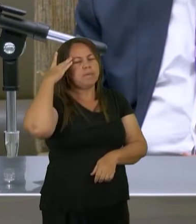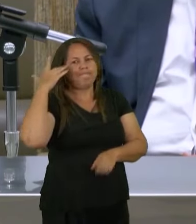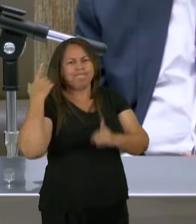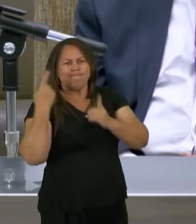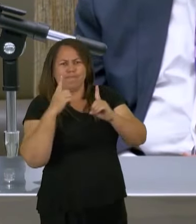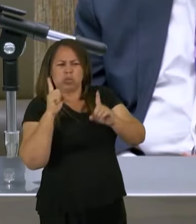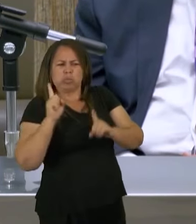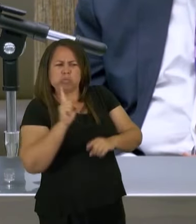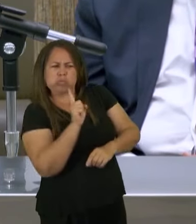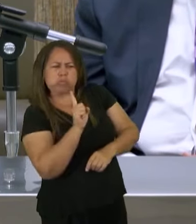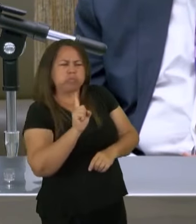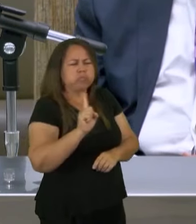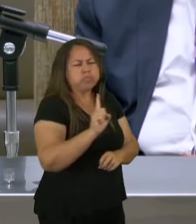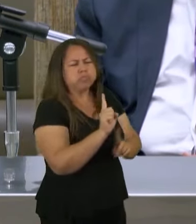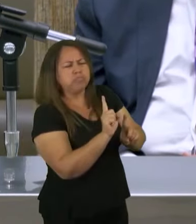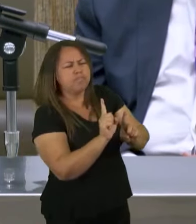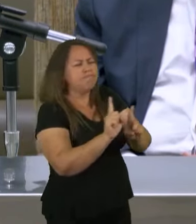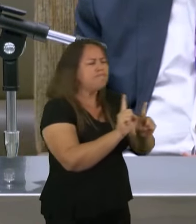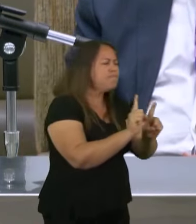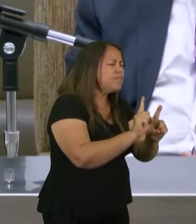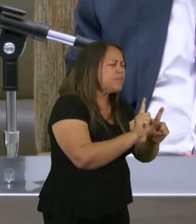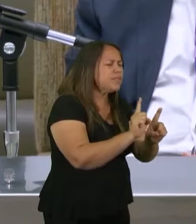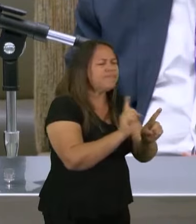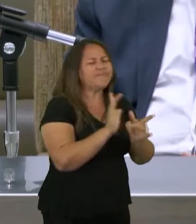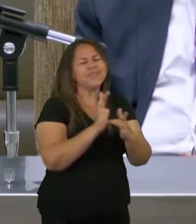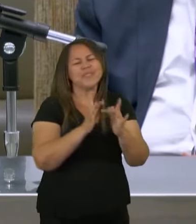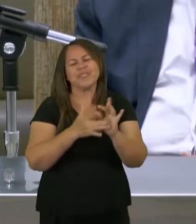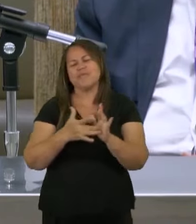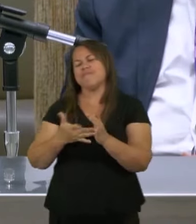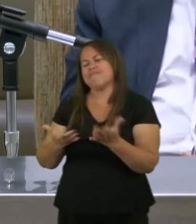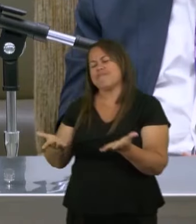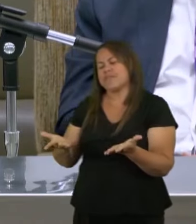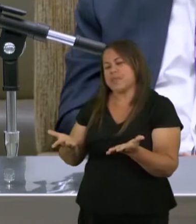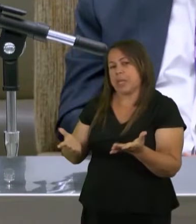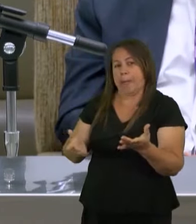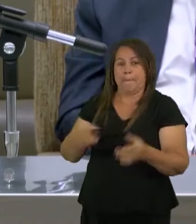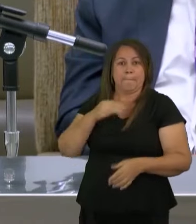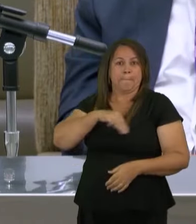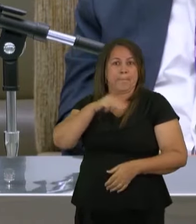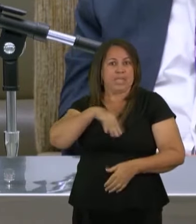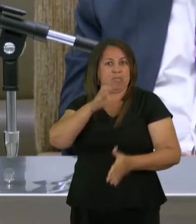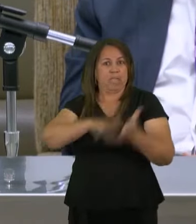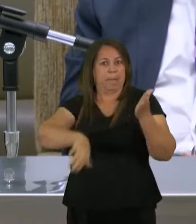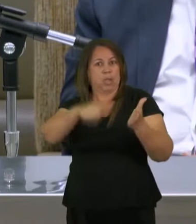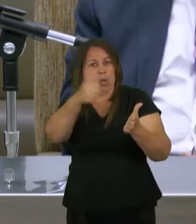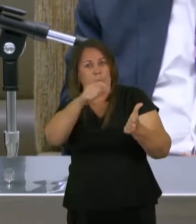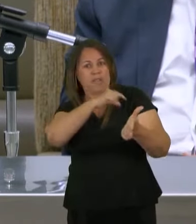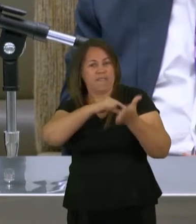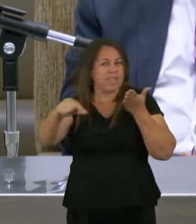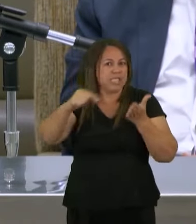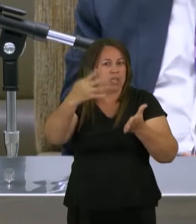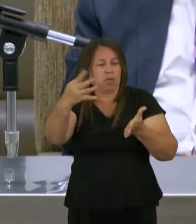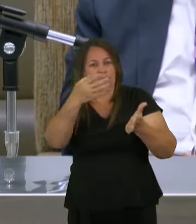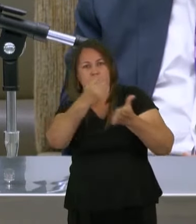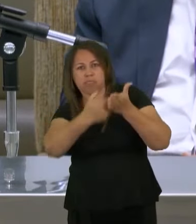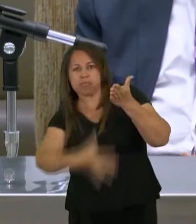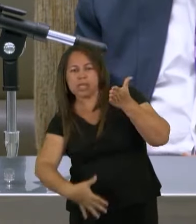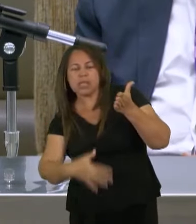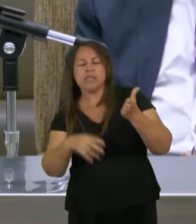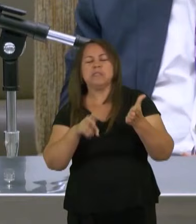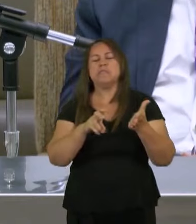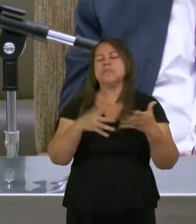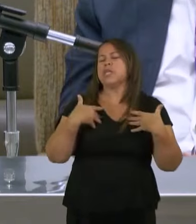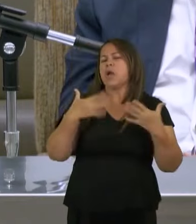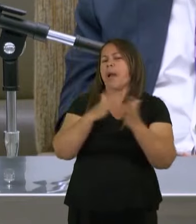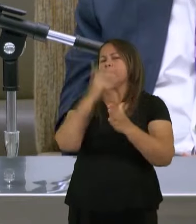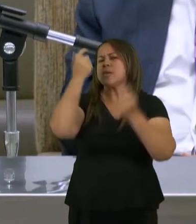vão até Jesus e perguntam isso, Jesus responde. Em Mateus capítulo 11, do versículo 4 ao 5,